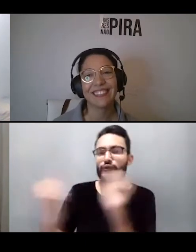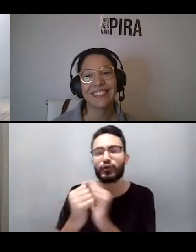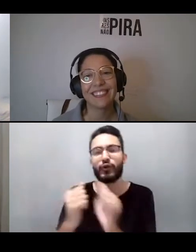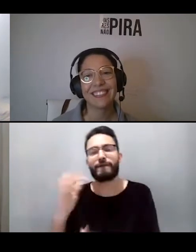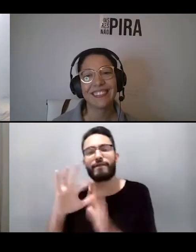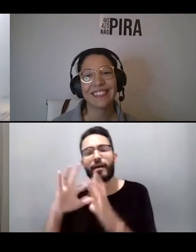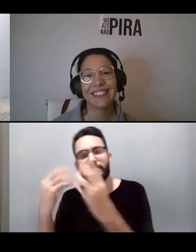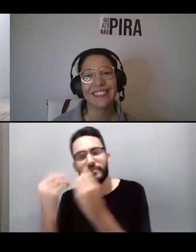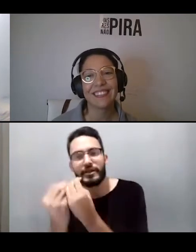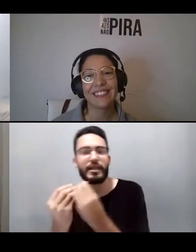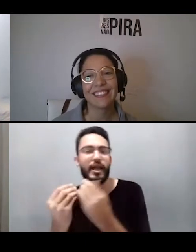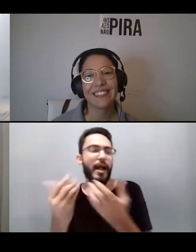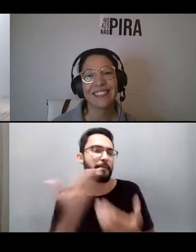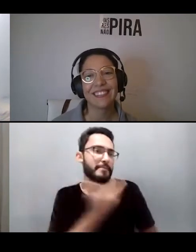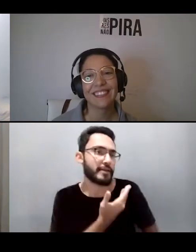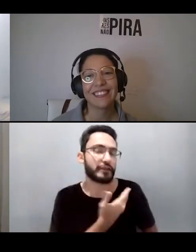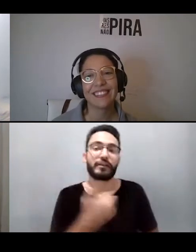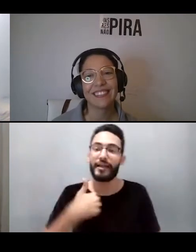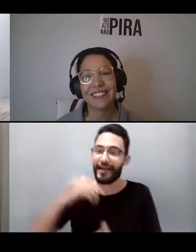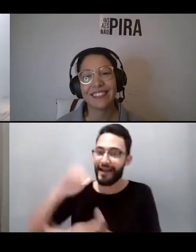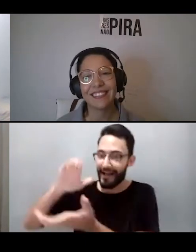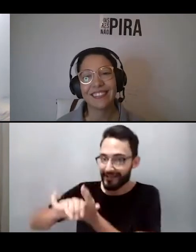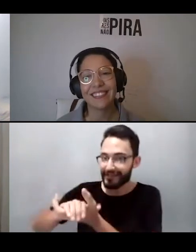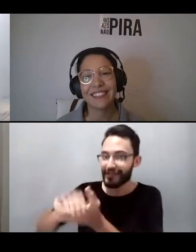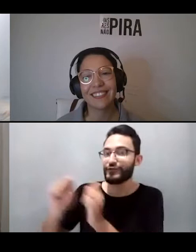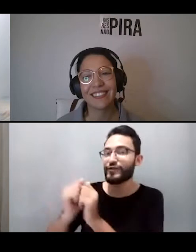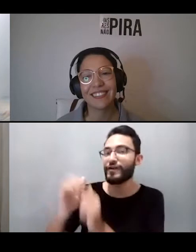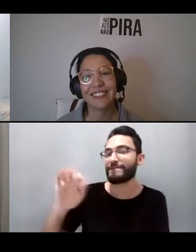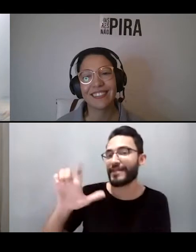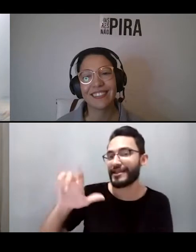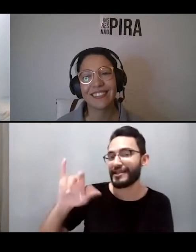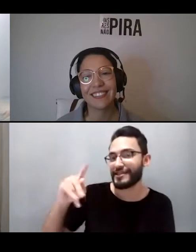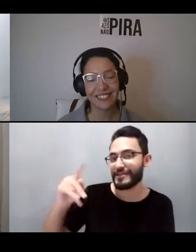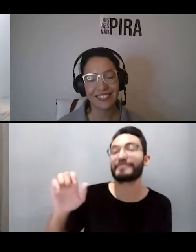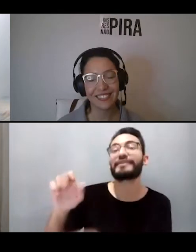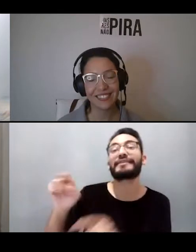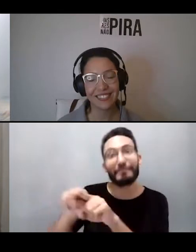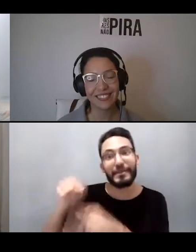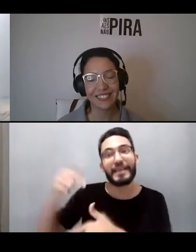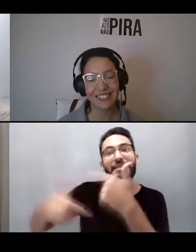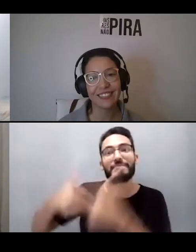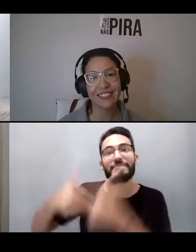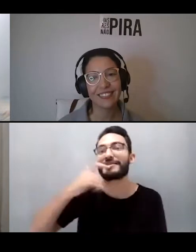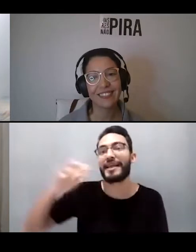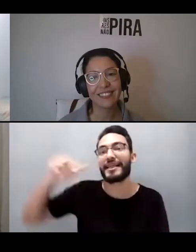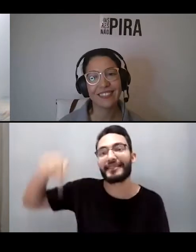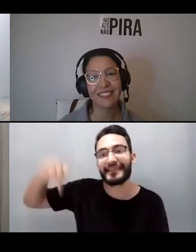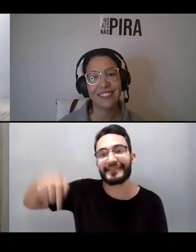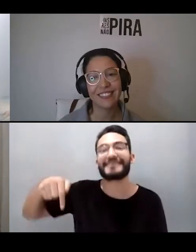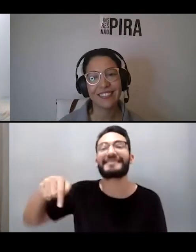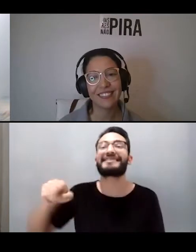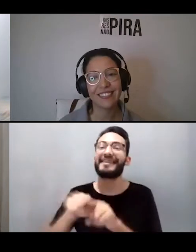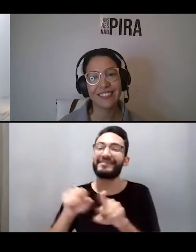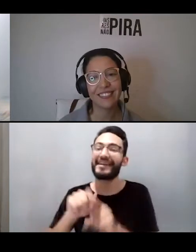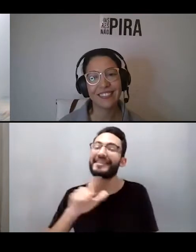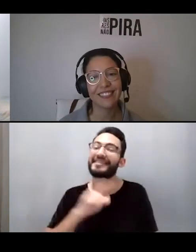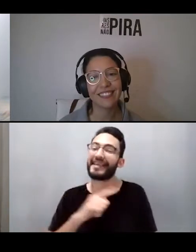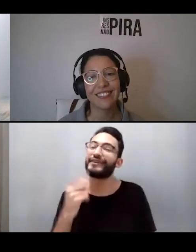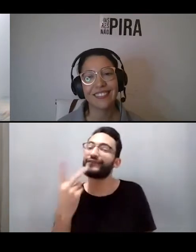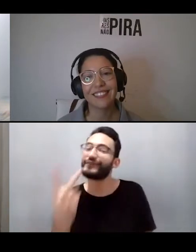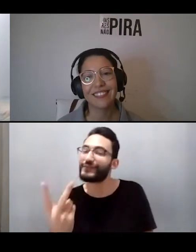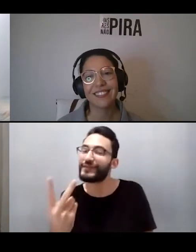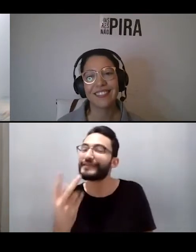né? Sou casada com o Felipe, ele também trabalha aqui na C&T, tenho duas petzinhas, né, a Bonnie e a Minnie,